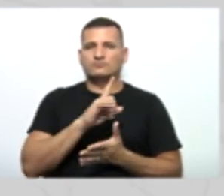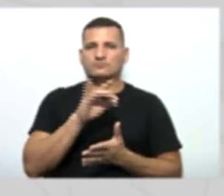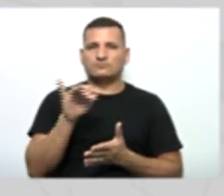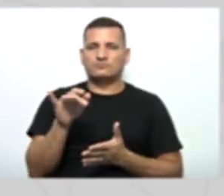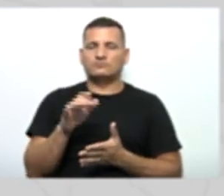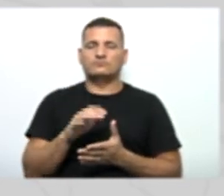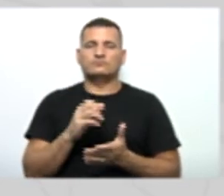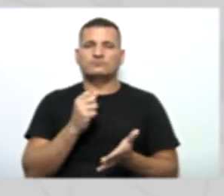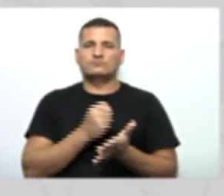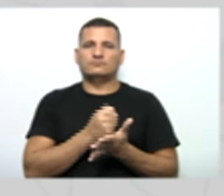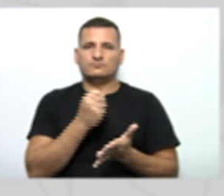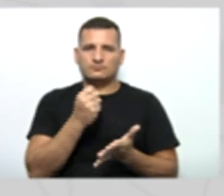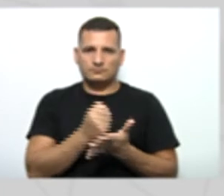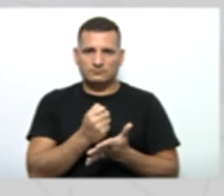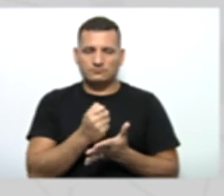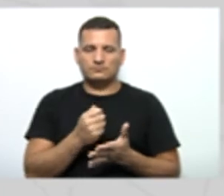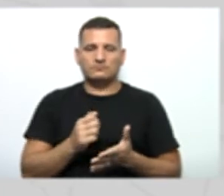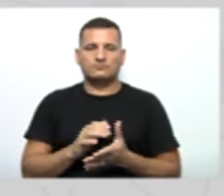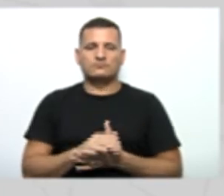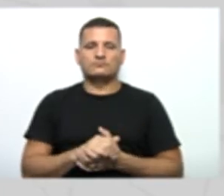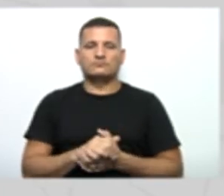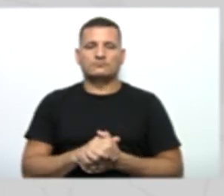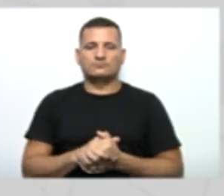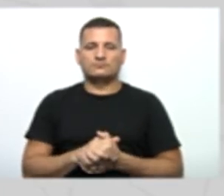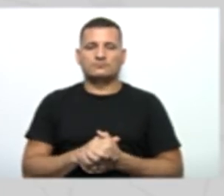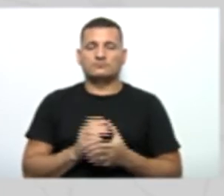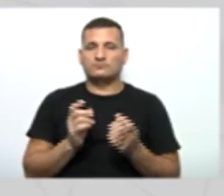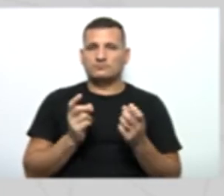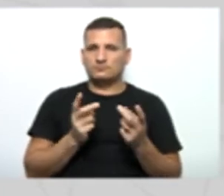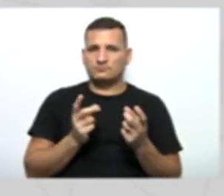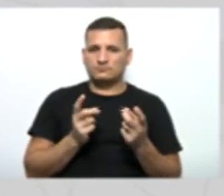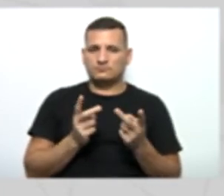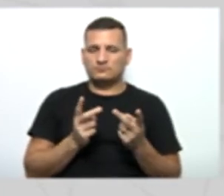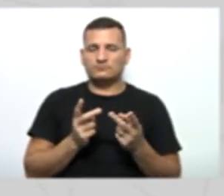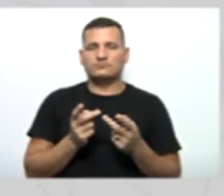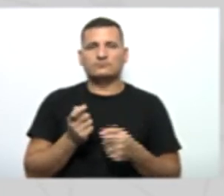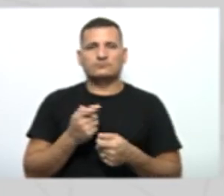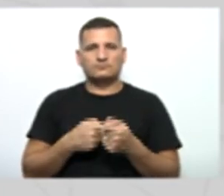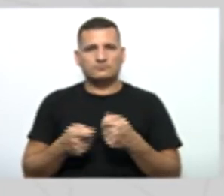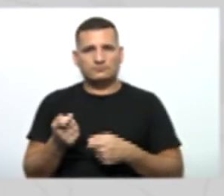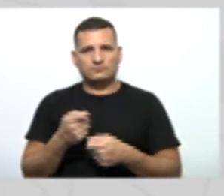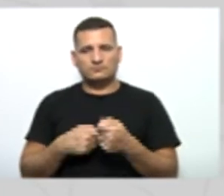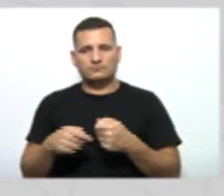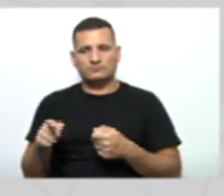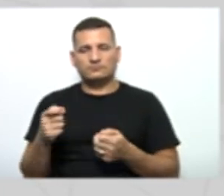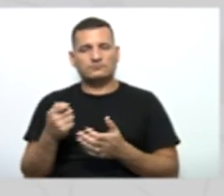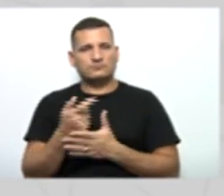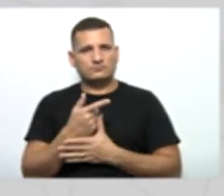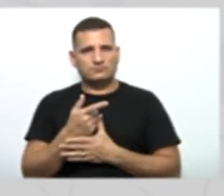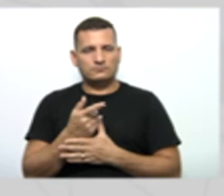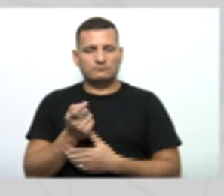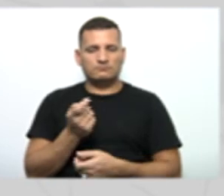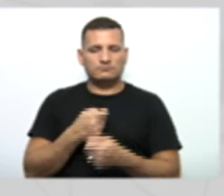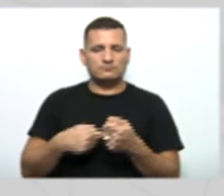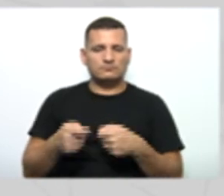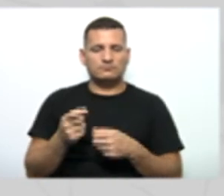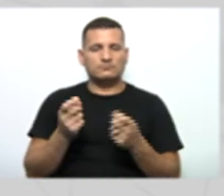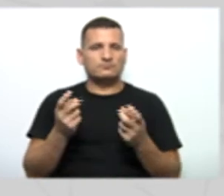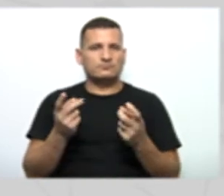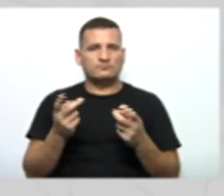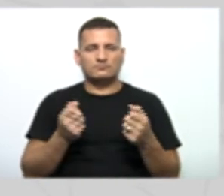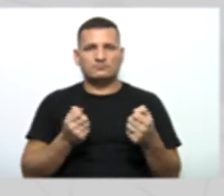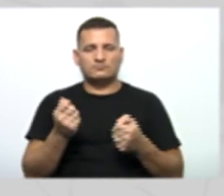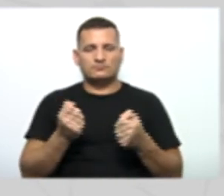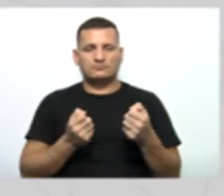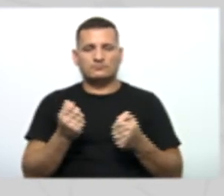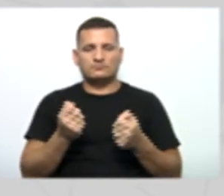admissão. Um vendedor negocia com o comprador a venda de um veículo.